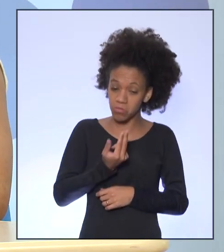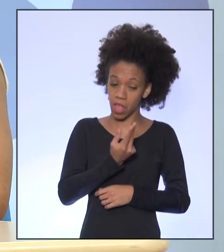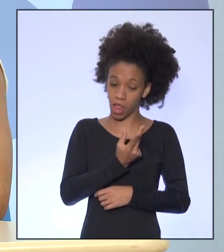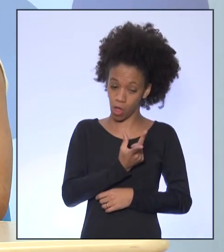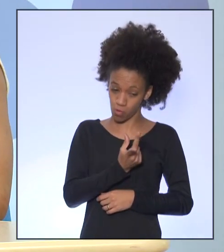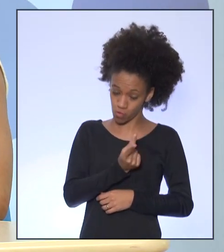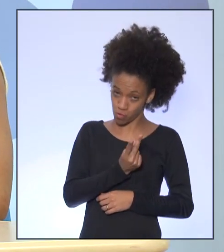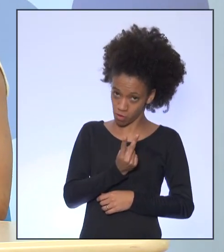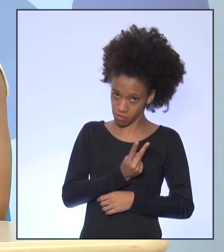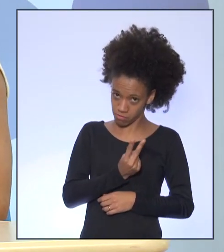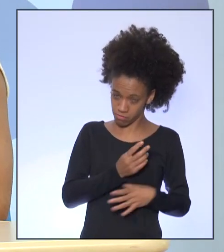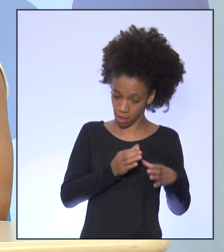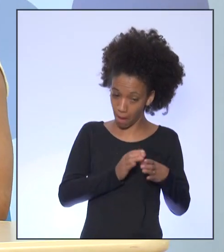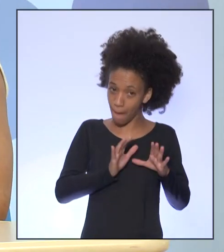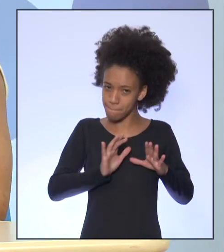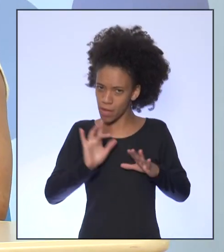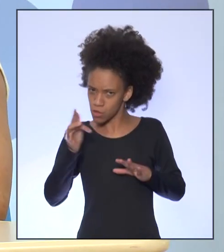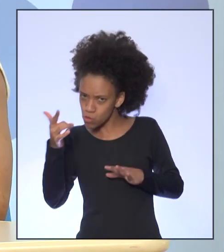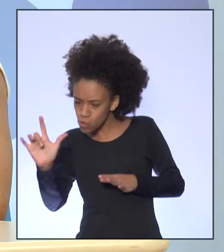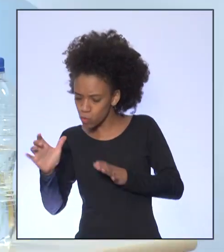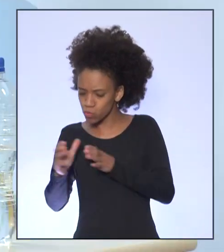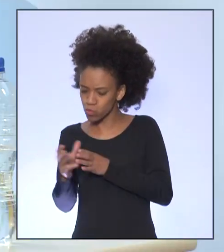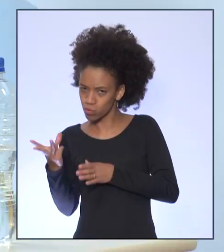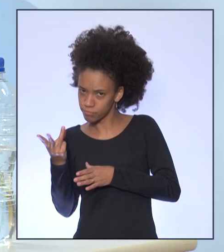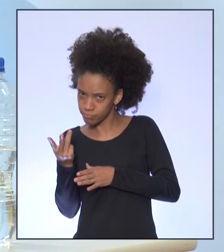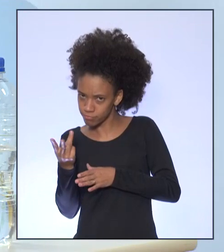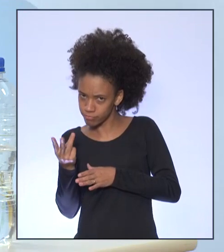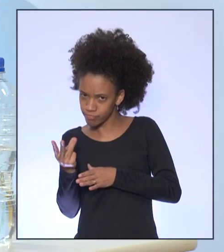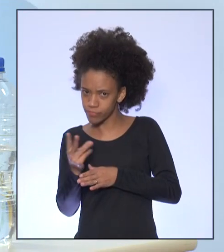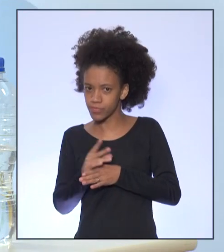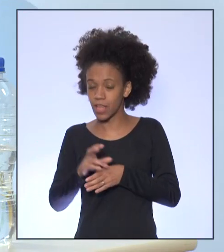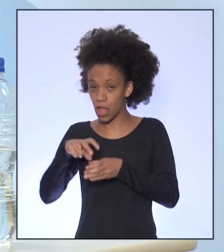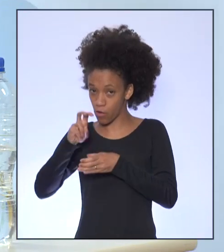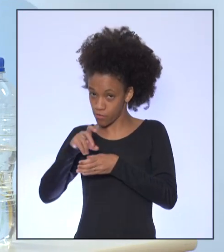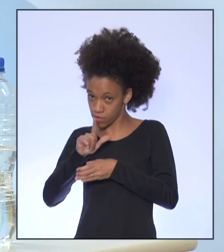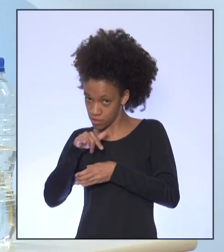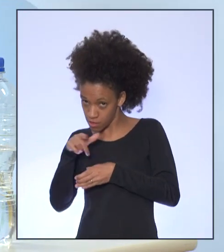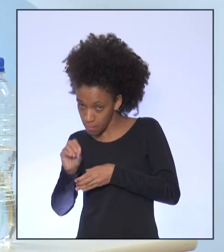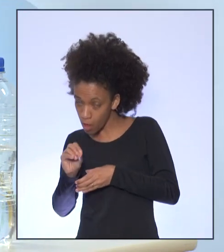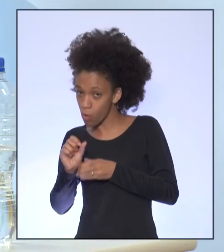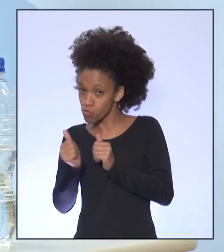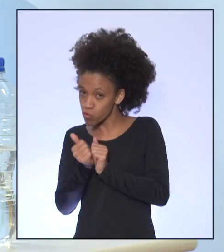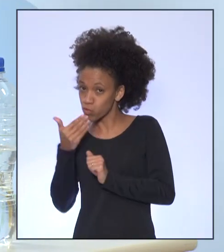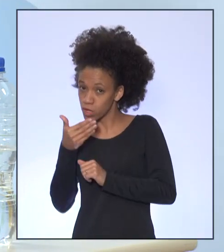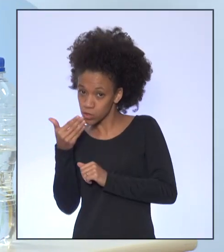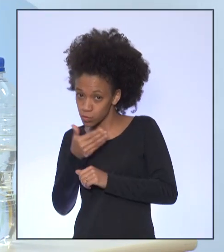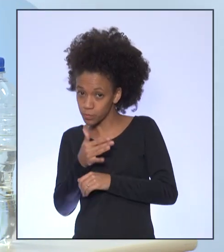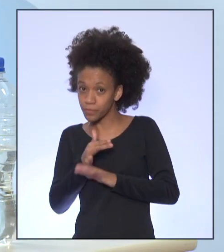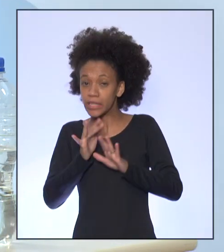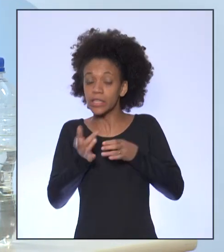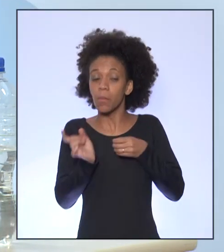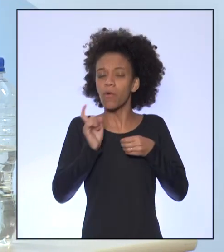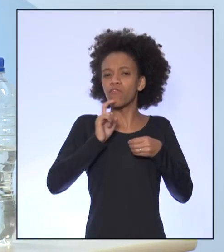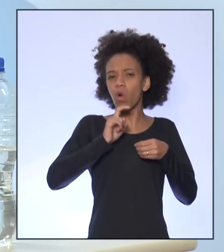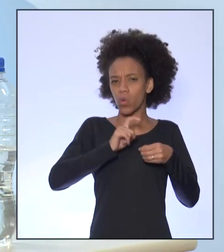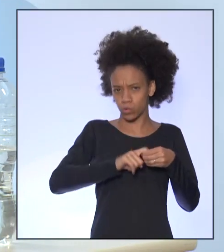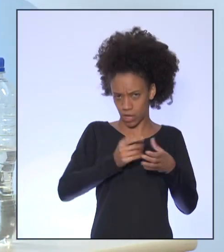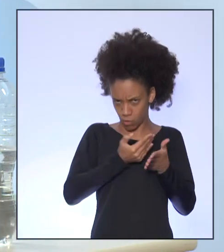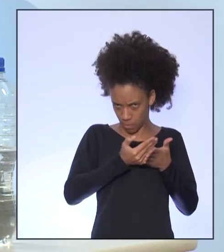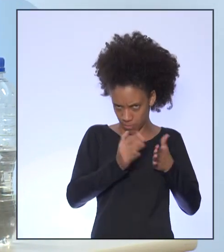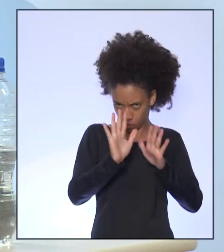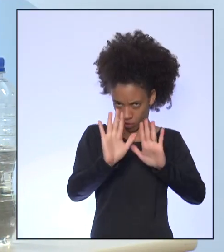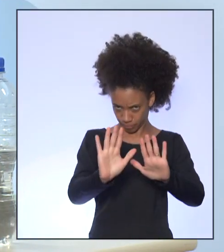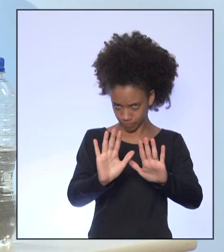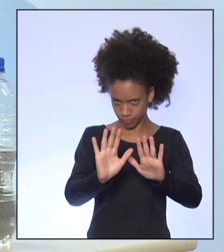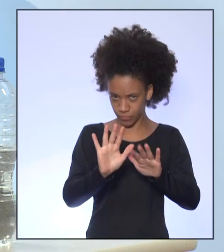grande maioria falou que é o número 3. Número 3, então, que é o refrigerante de limão e o açúcar. Então, vamos voltar do princípio.